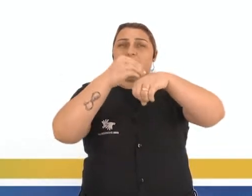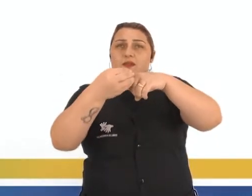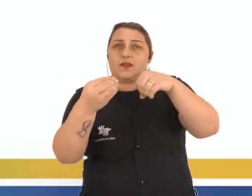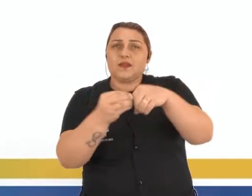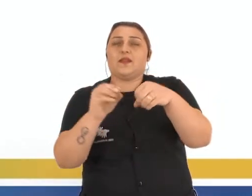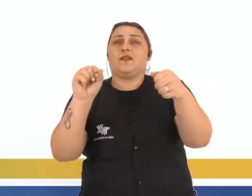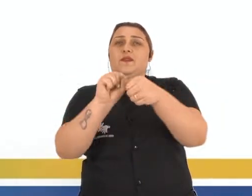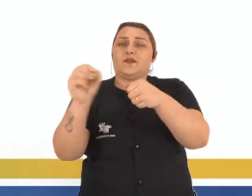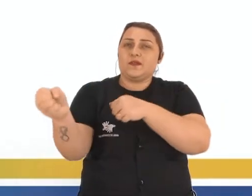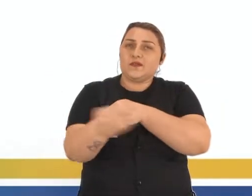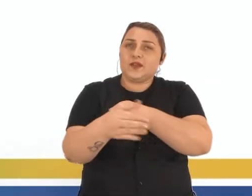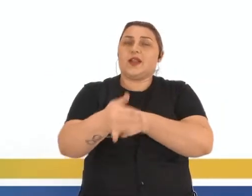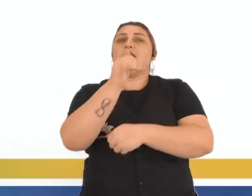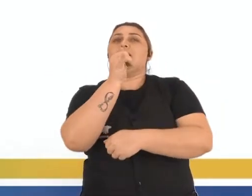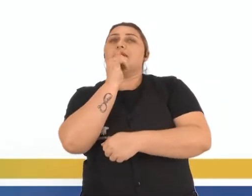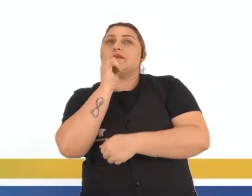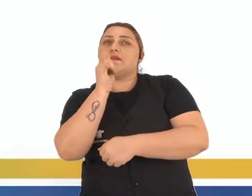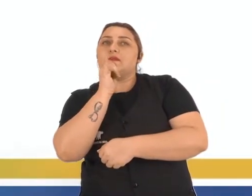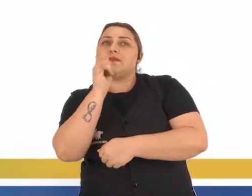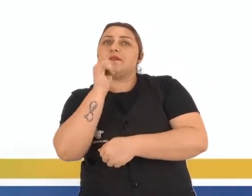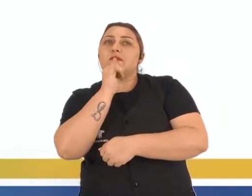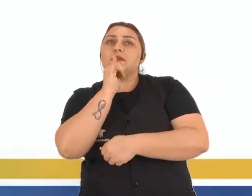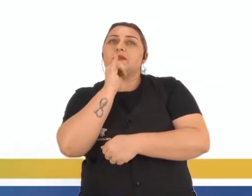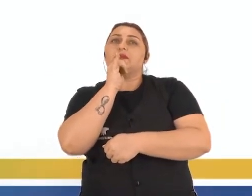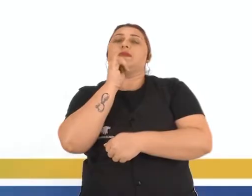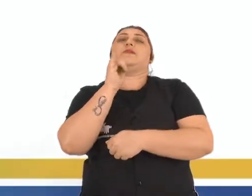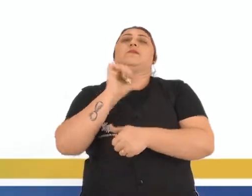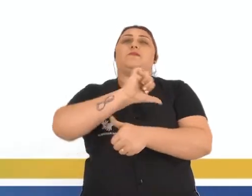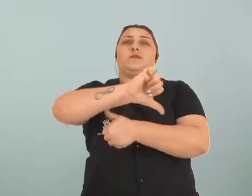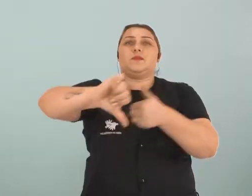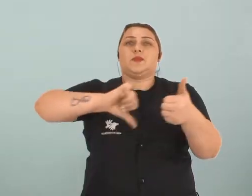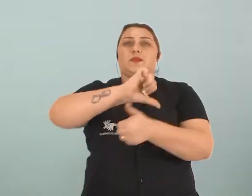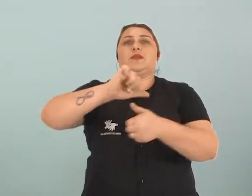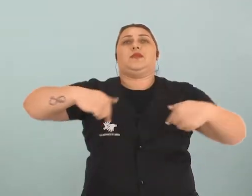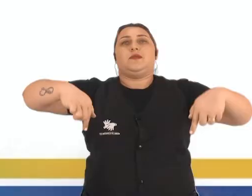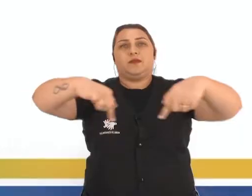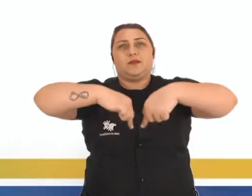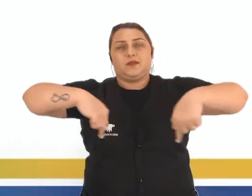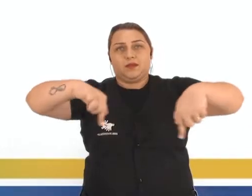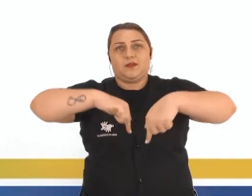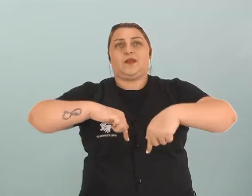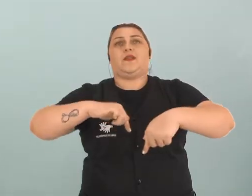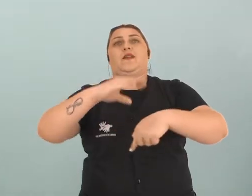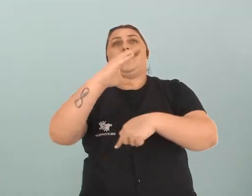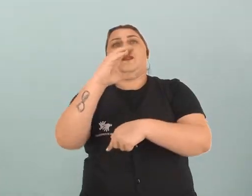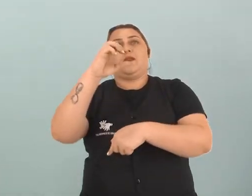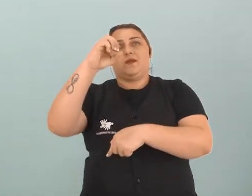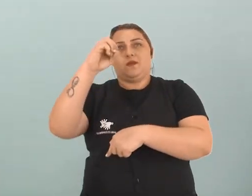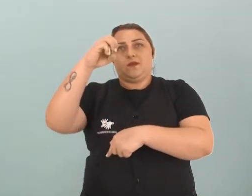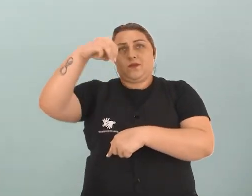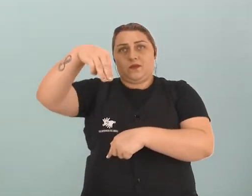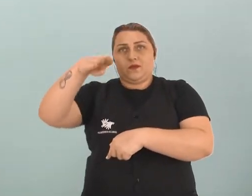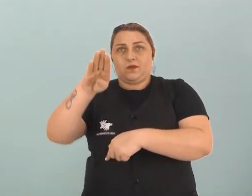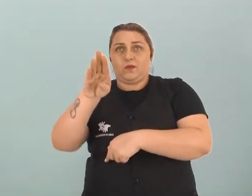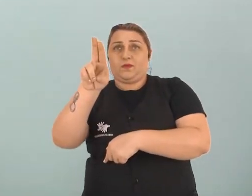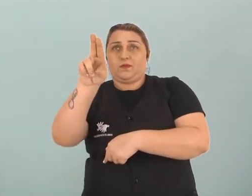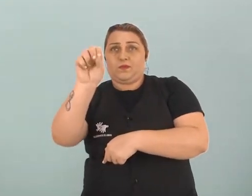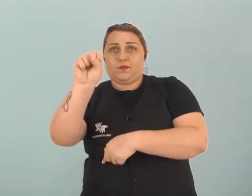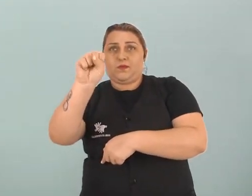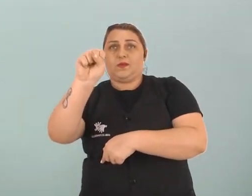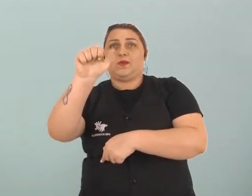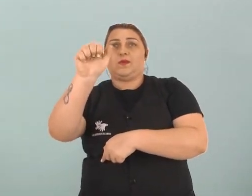formadas. Então, é um exemplo de fenômeno químico. O processo de combustão é um